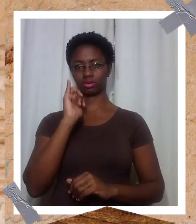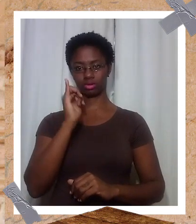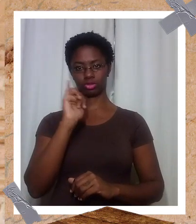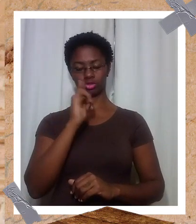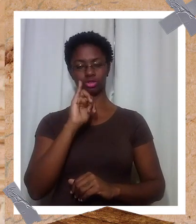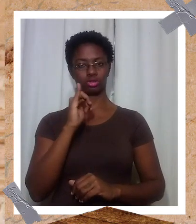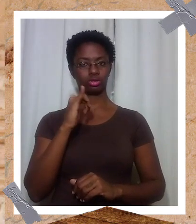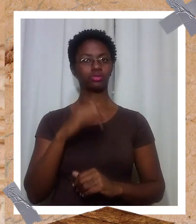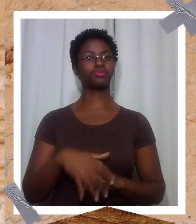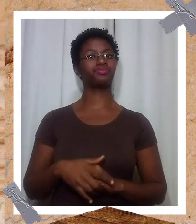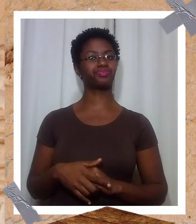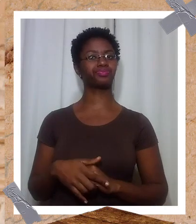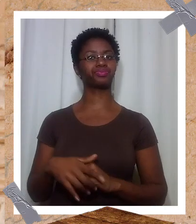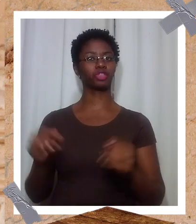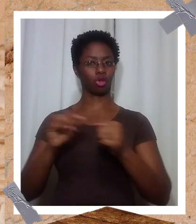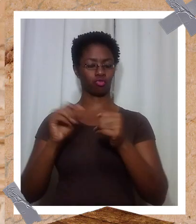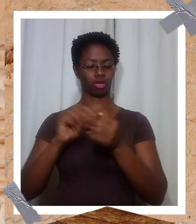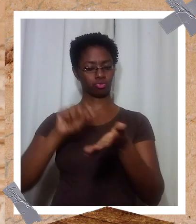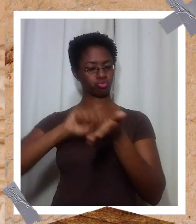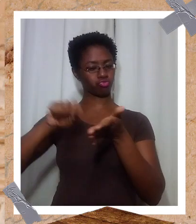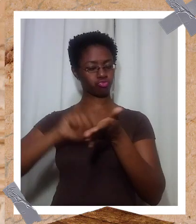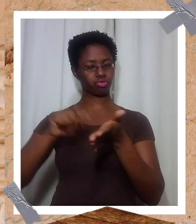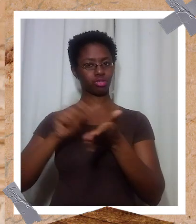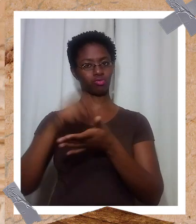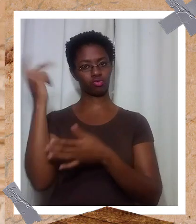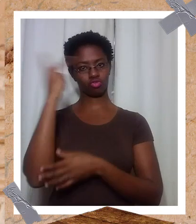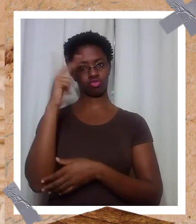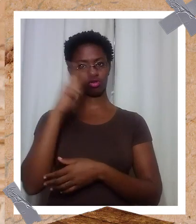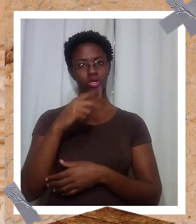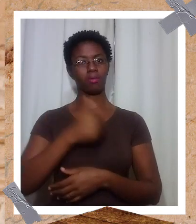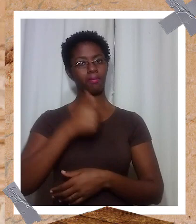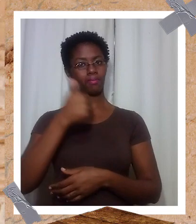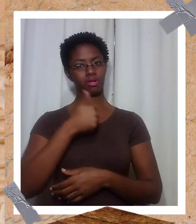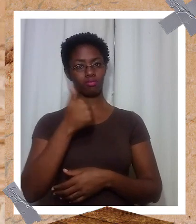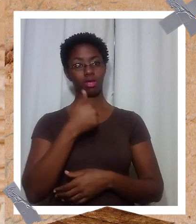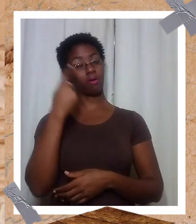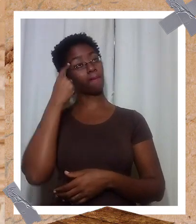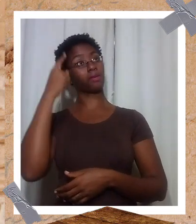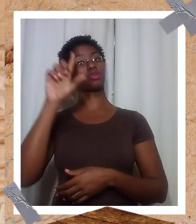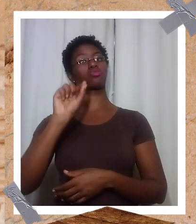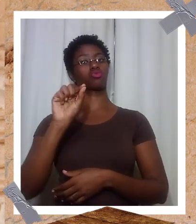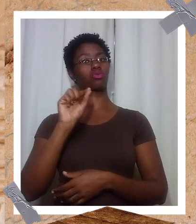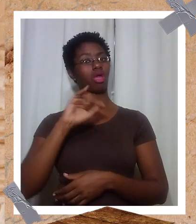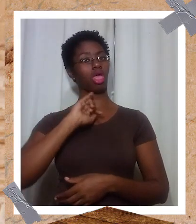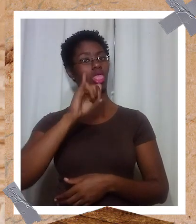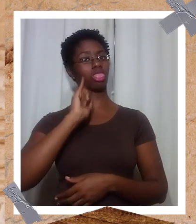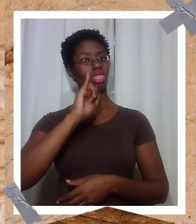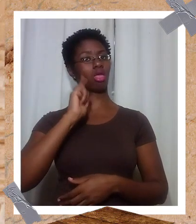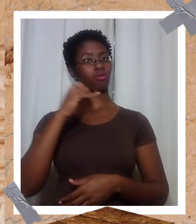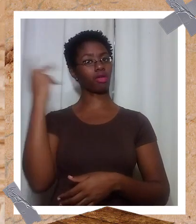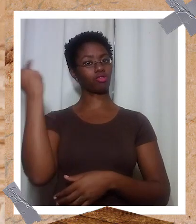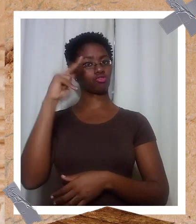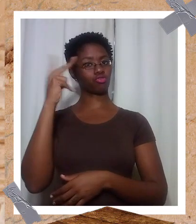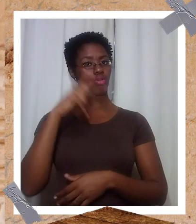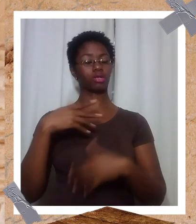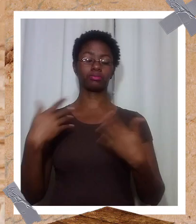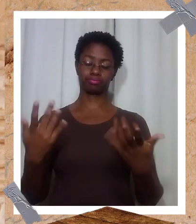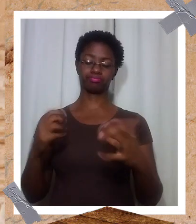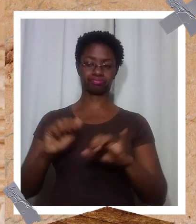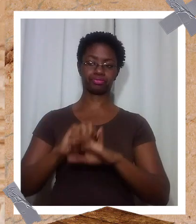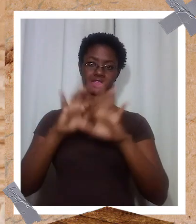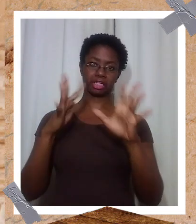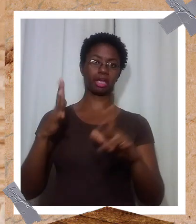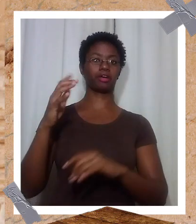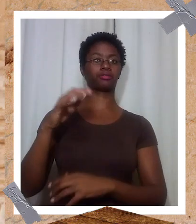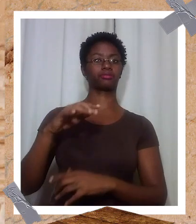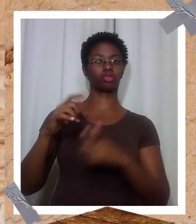e construo as minhas histórias, no primeiro momento eu penso em contar uma história. Assim, claro que o cenário, né, da